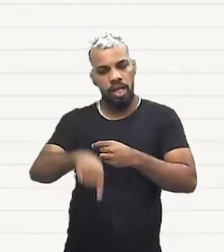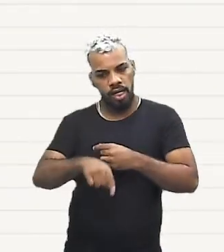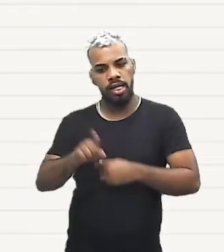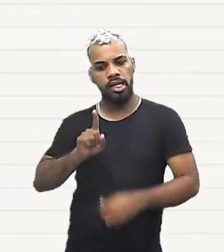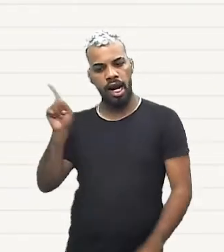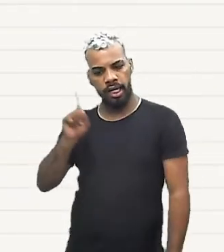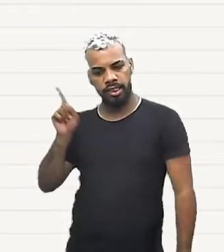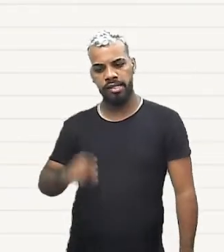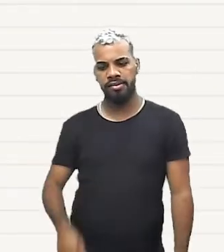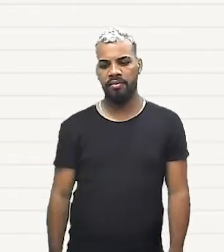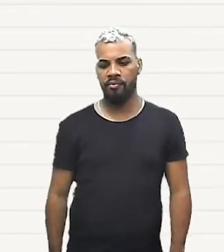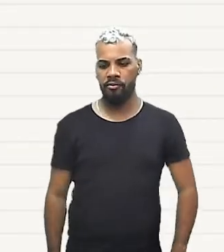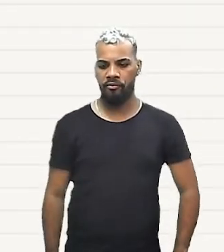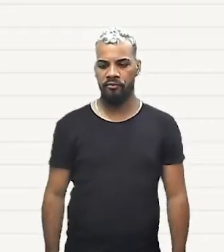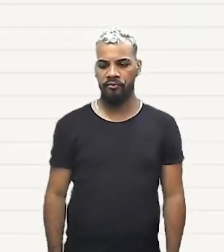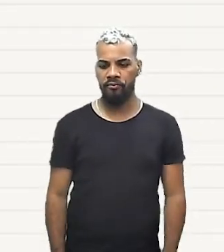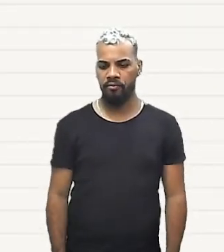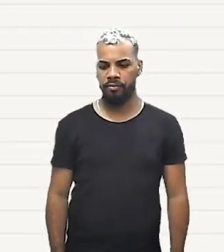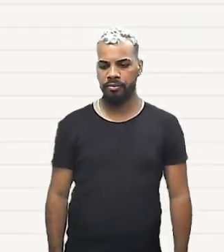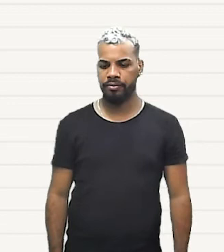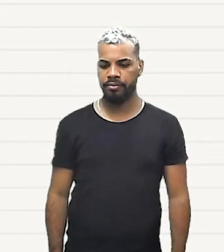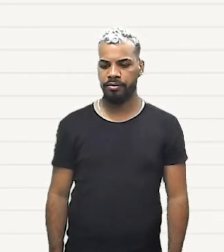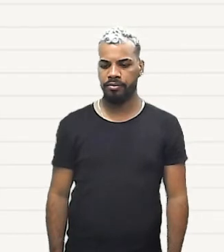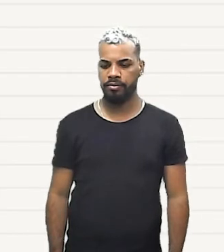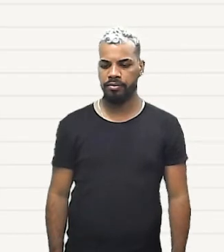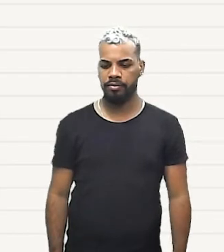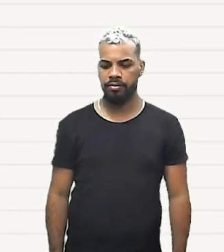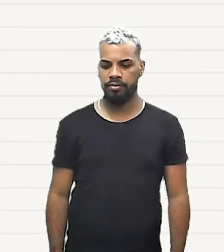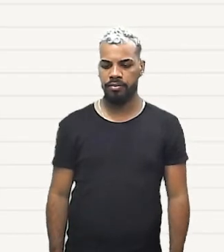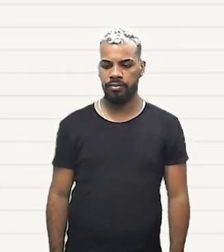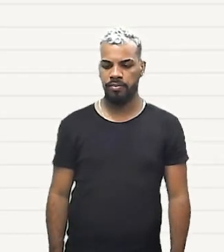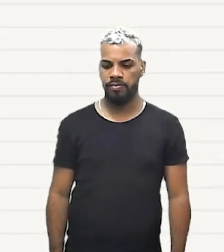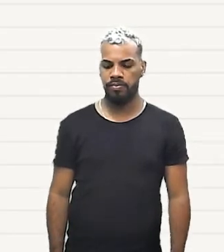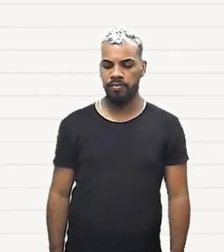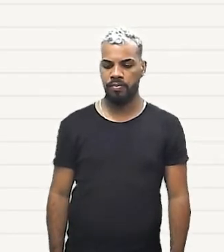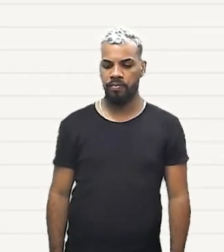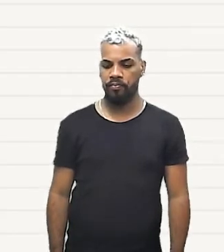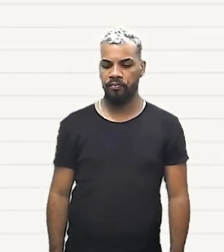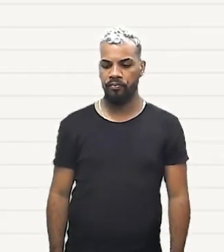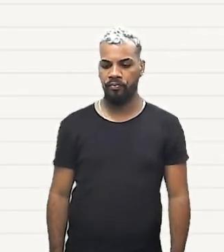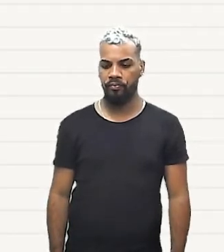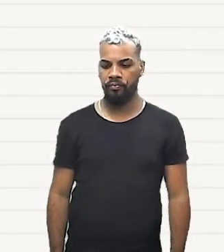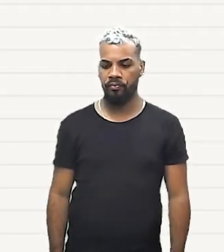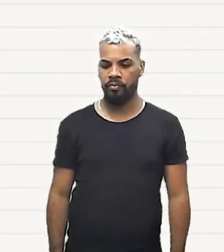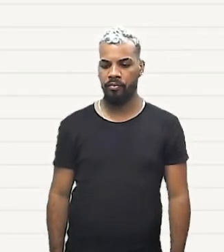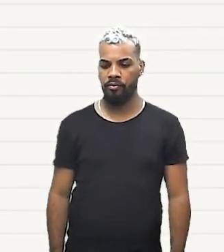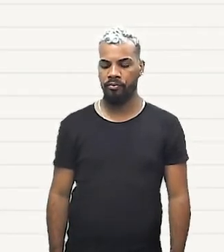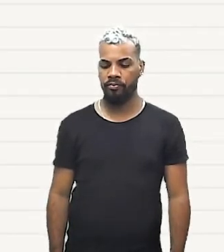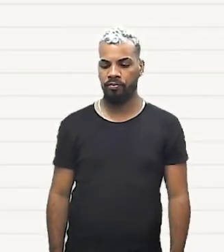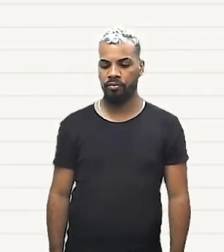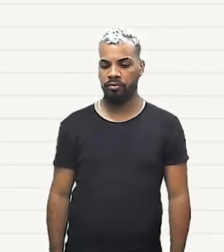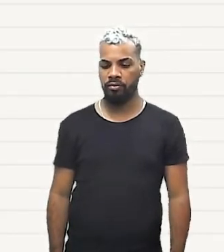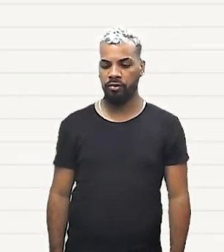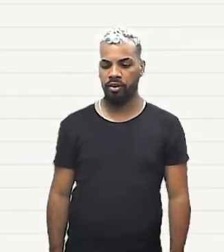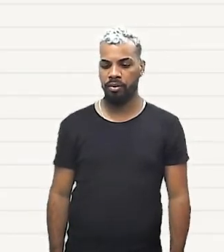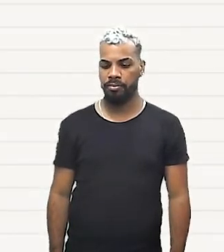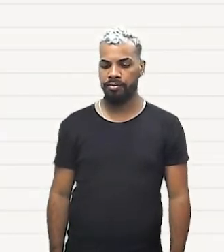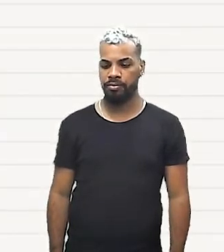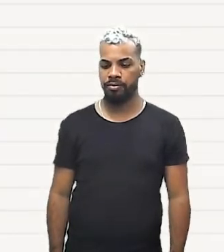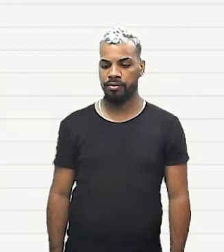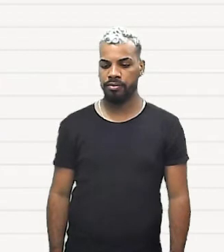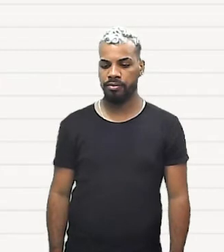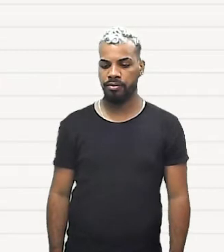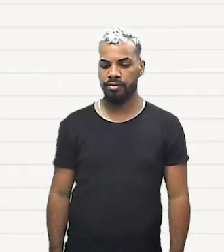ó na produção de bebidas e cuidado que essa fermentação ela também é usada